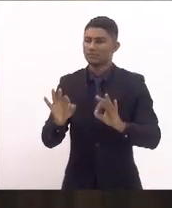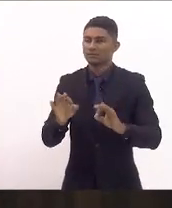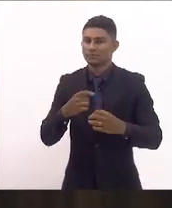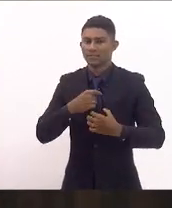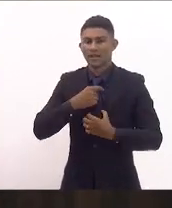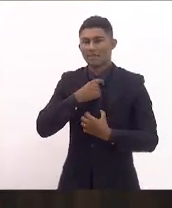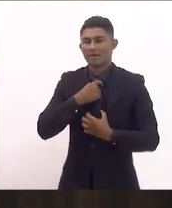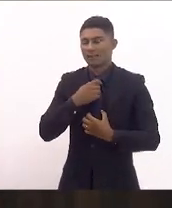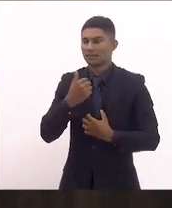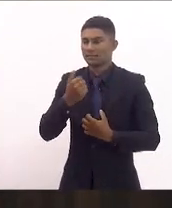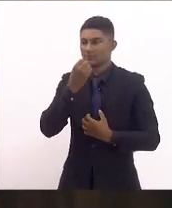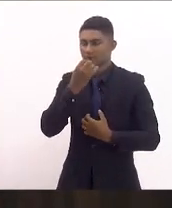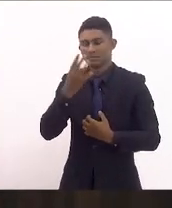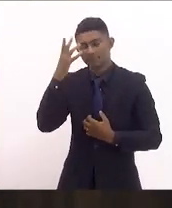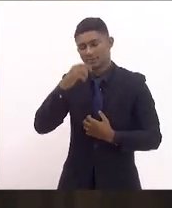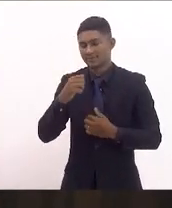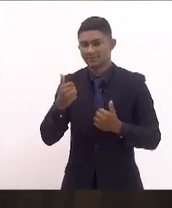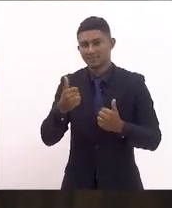gravata